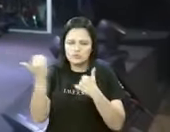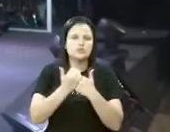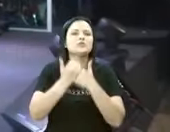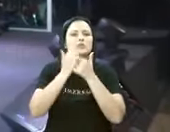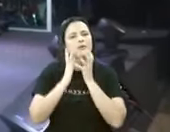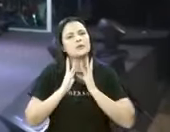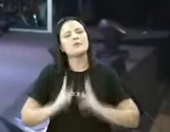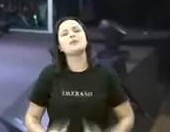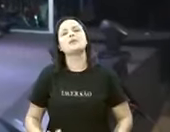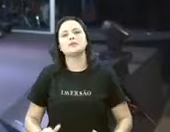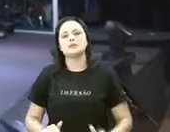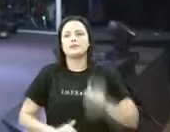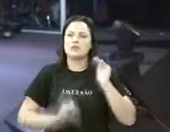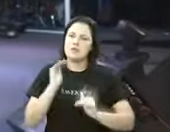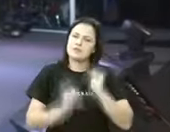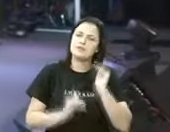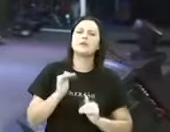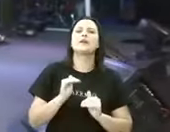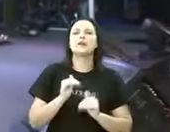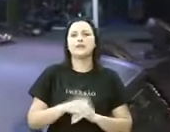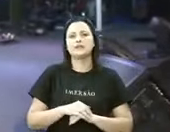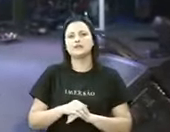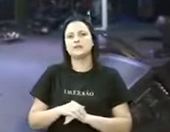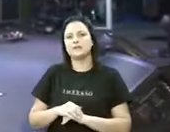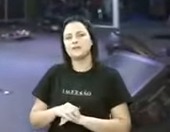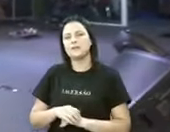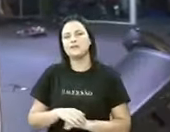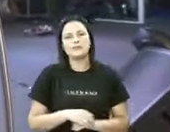que fazia tal pessoa conviver com a gente. Oh,